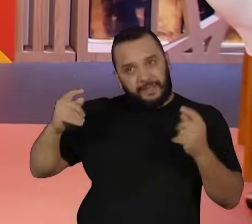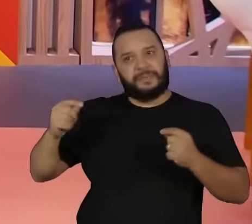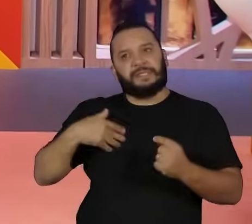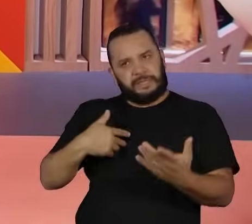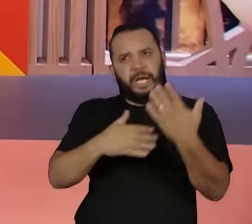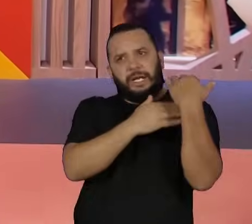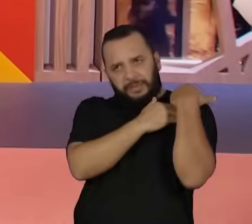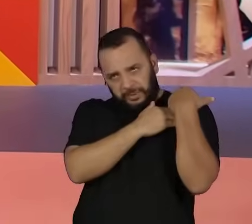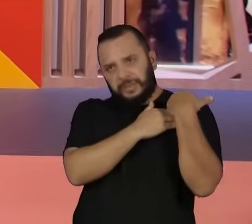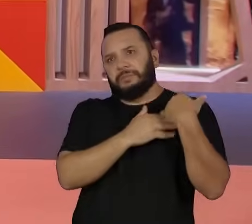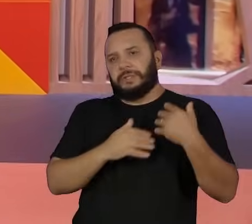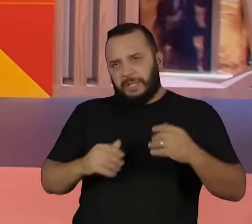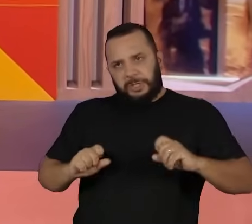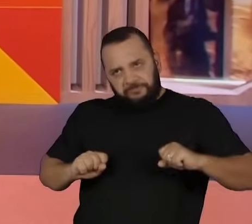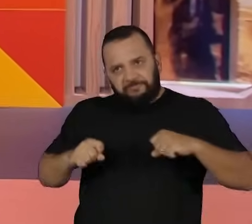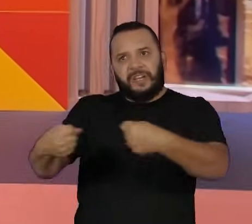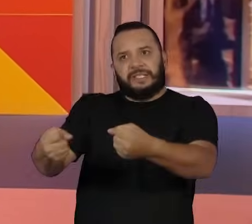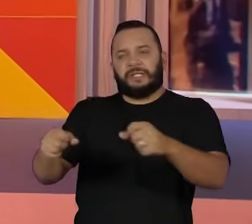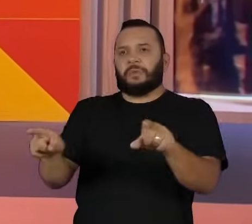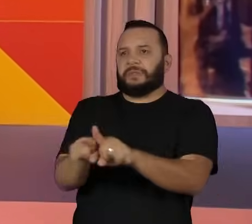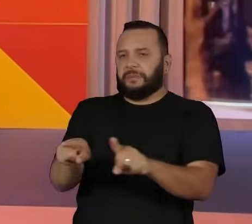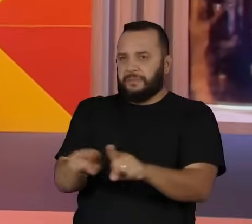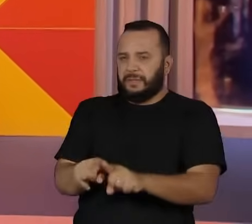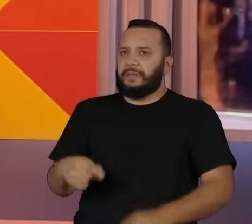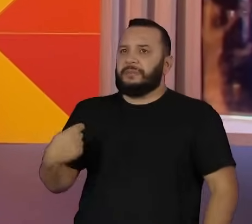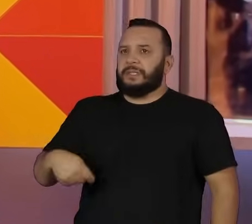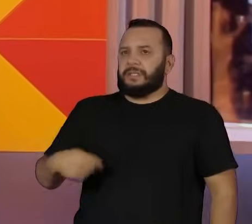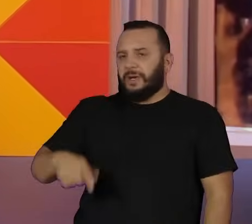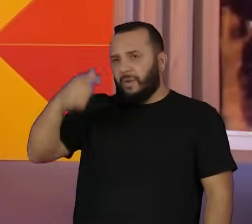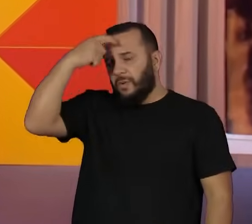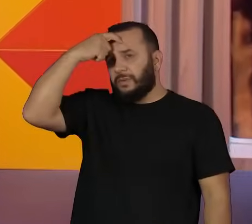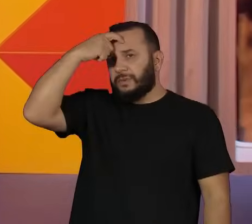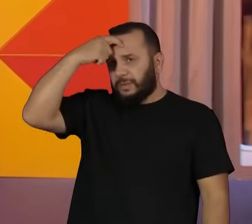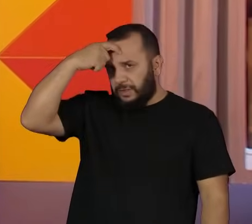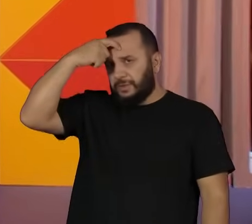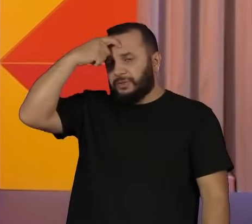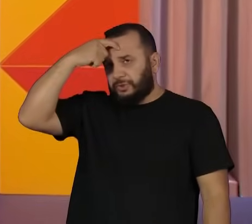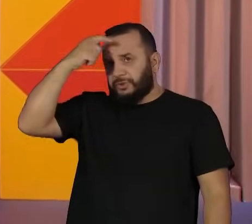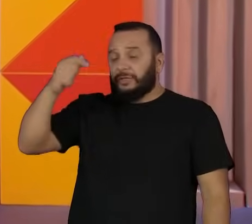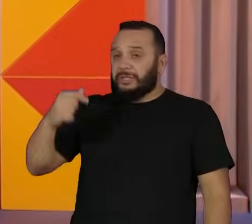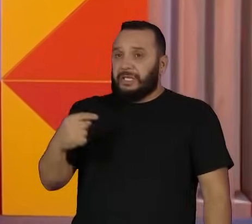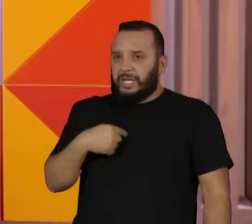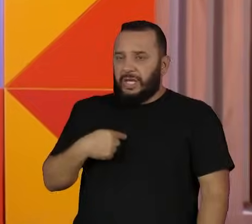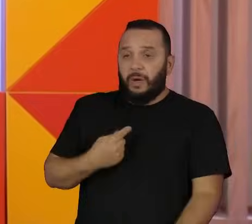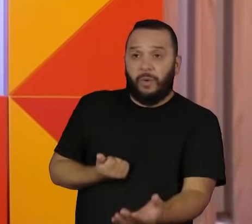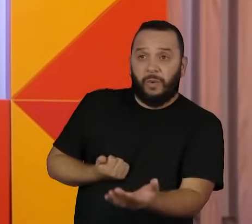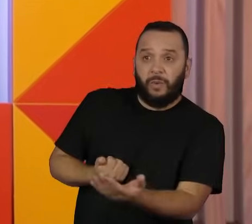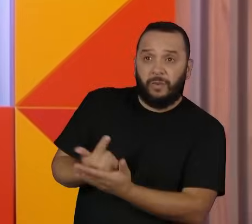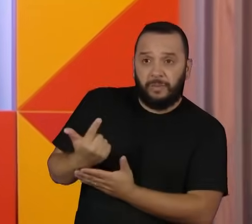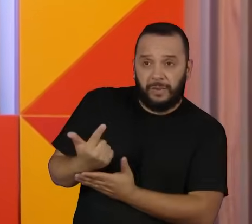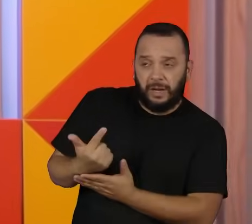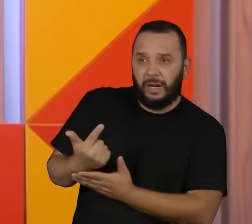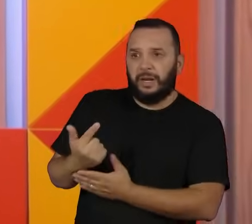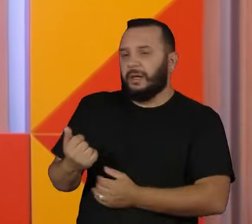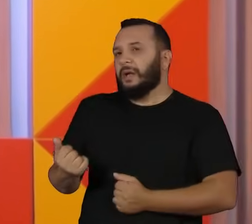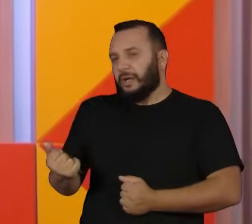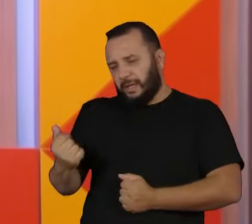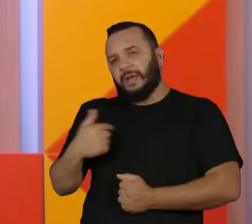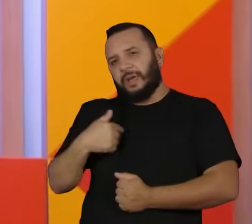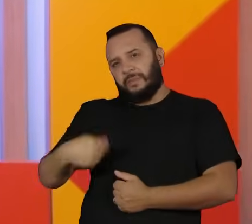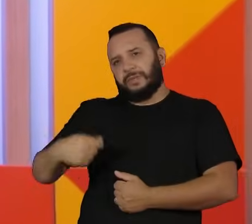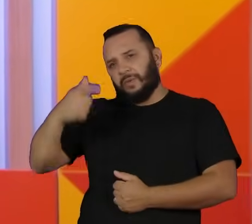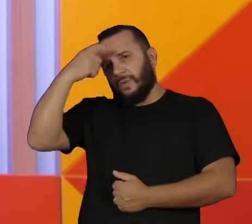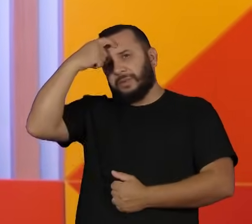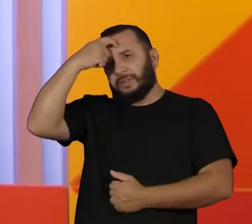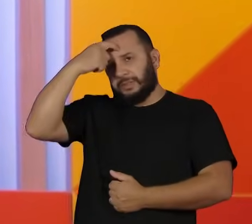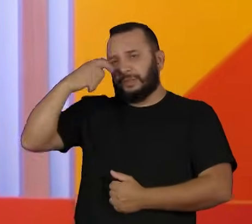Então, ele tem que ser um consumidor consciente do que efetivamente ele vai consumir, do que ele vai comprar. E para a gente é